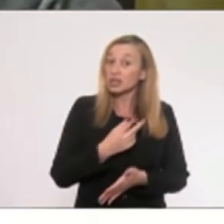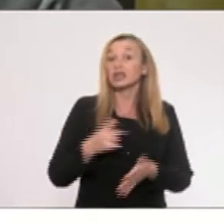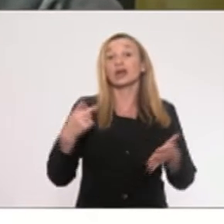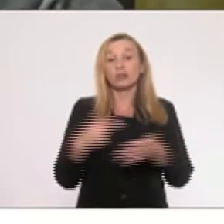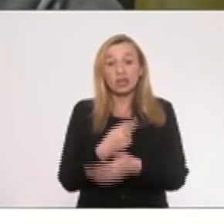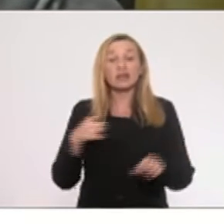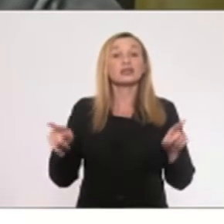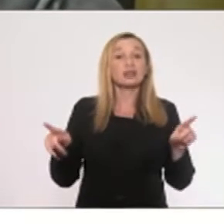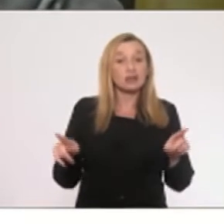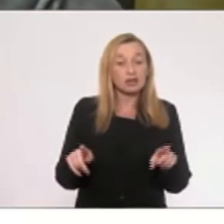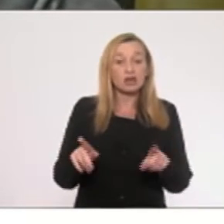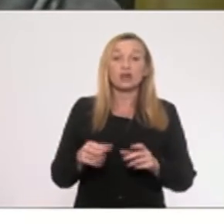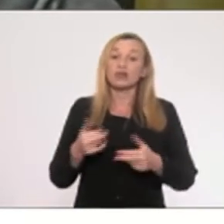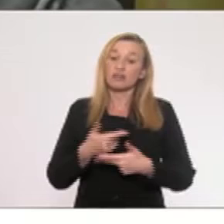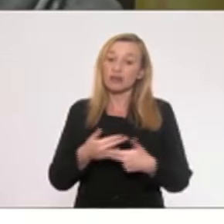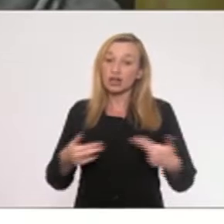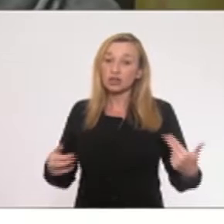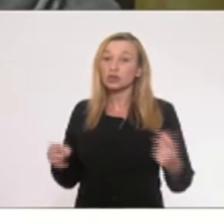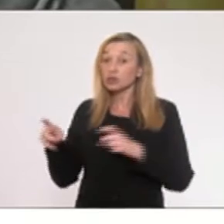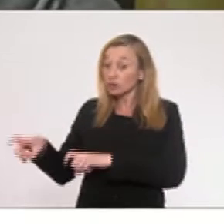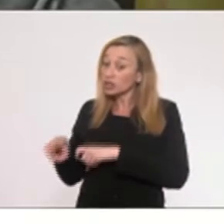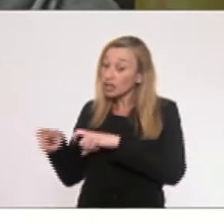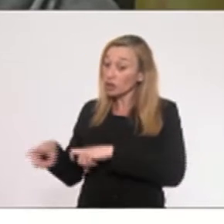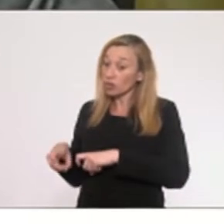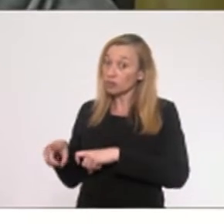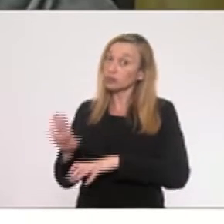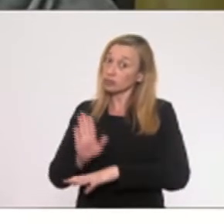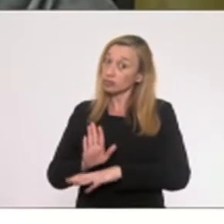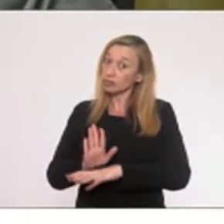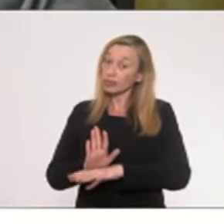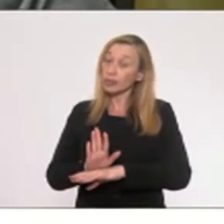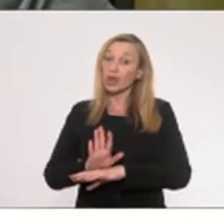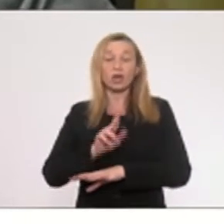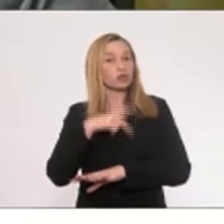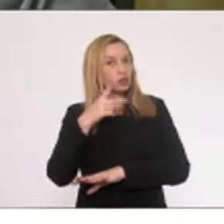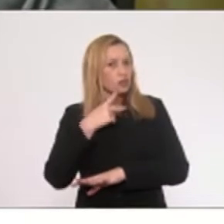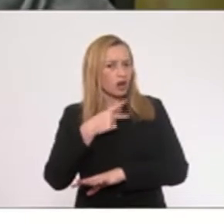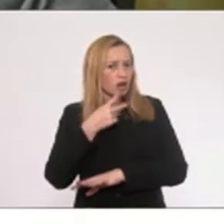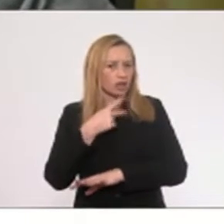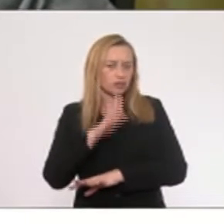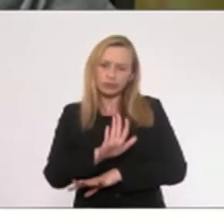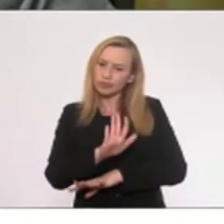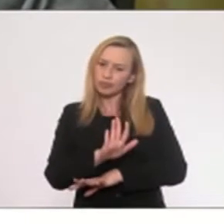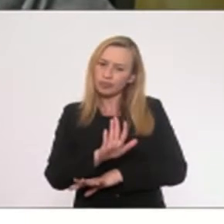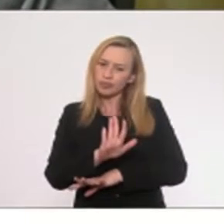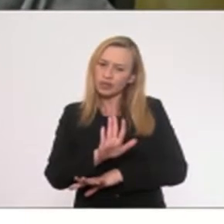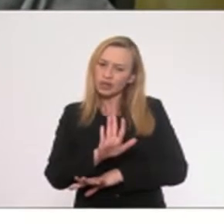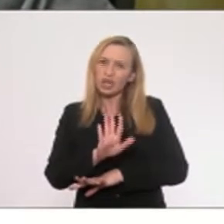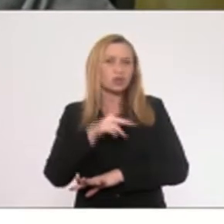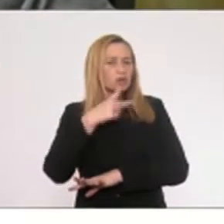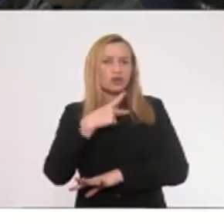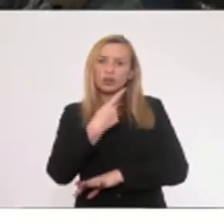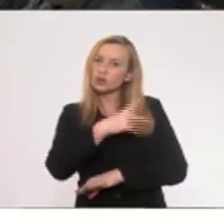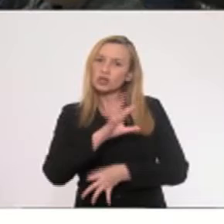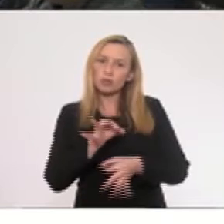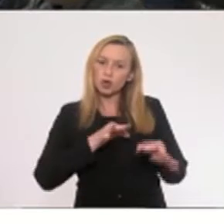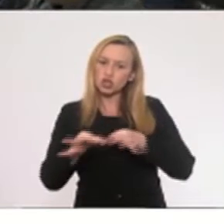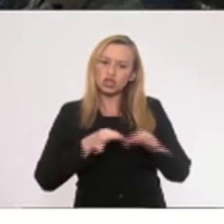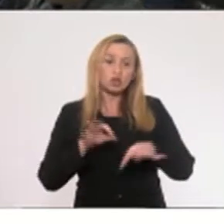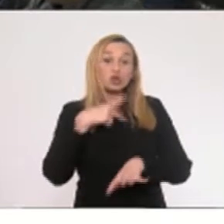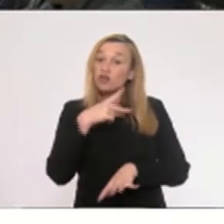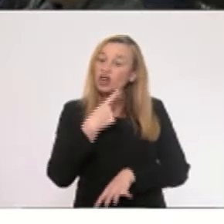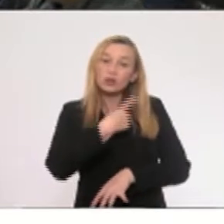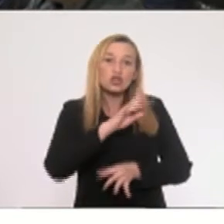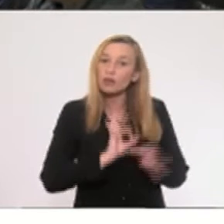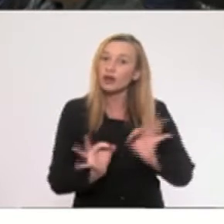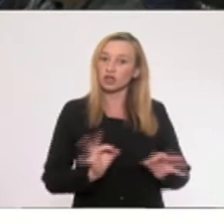interior. Deputado, no interior, eu não estou me Mas não referindo tá a Vossa falando, Excelência. ninguém- Deputado, eu não, não estou me então referindo ao retira a projeto de palavra Vossa Excelência. covardia. Eu não Então estou me retira a